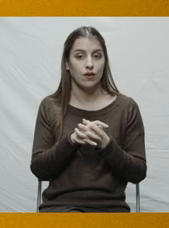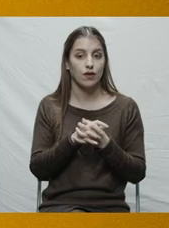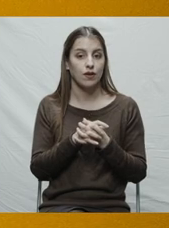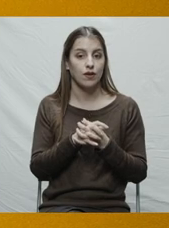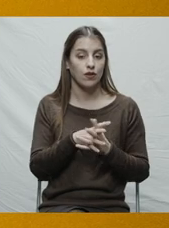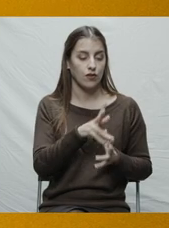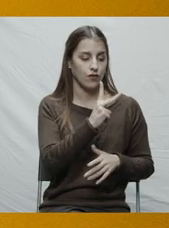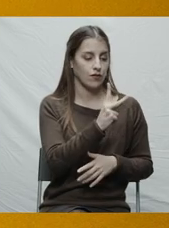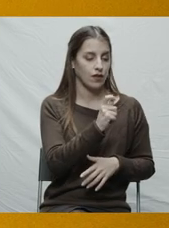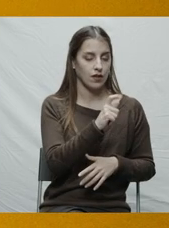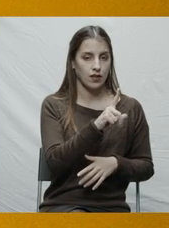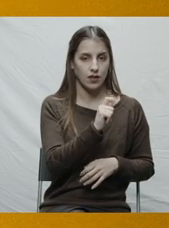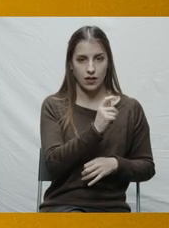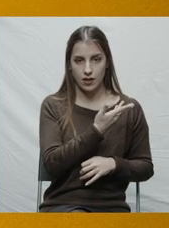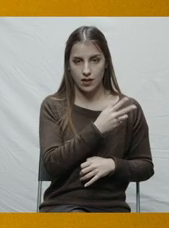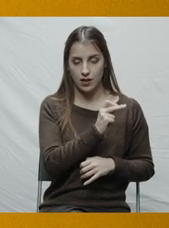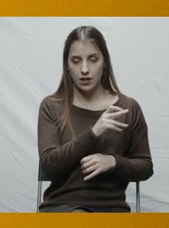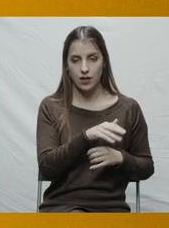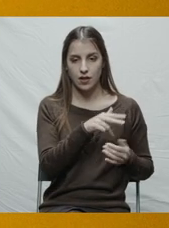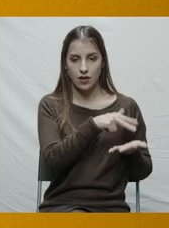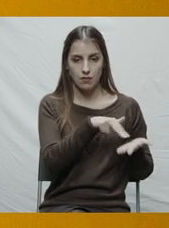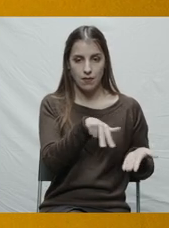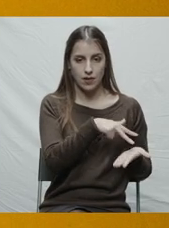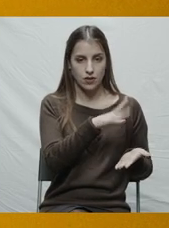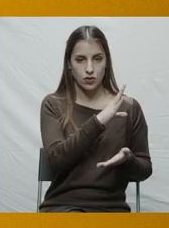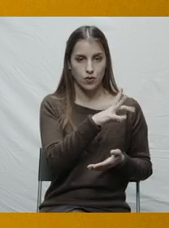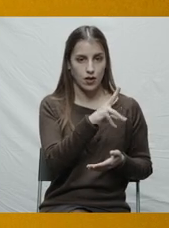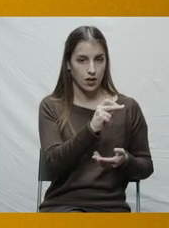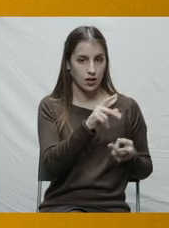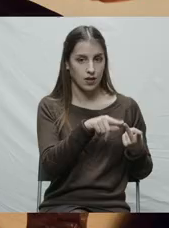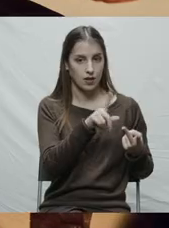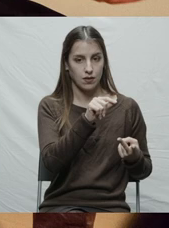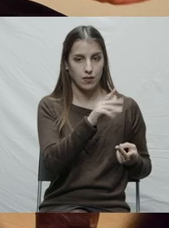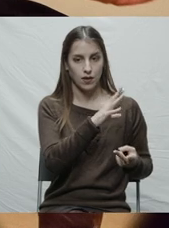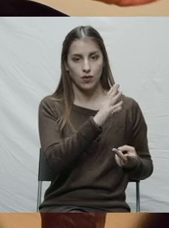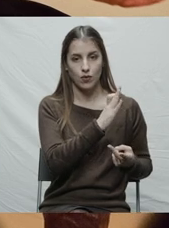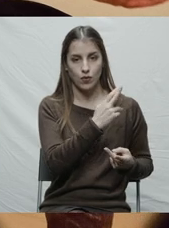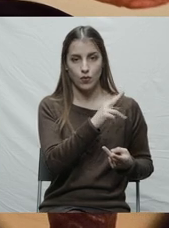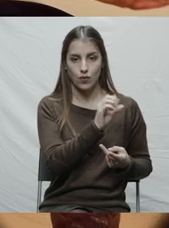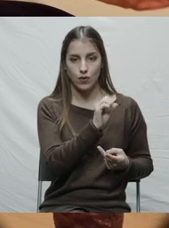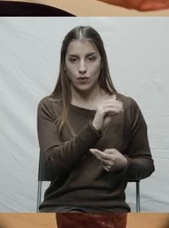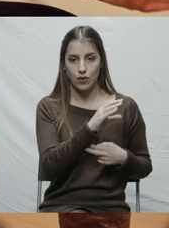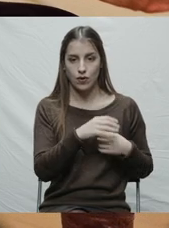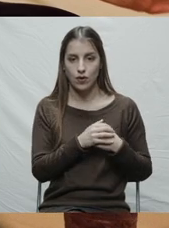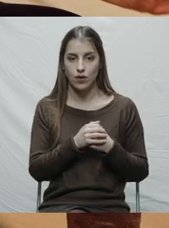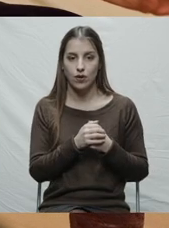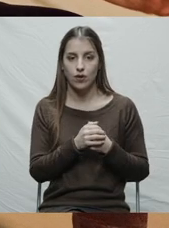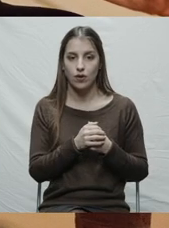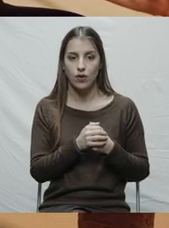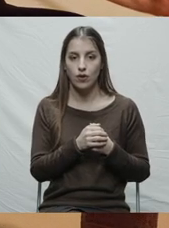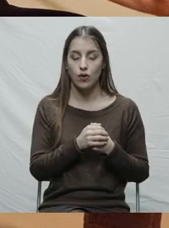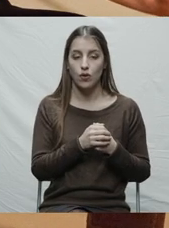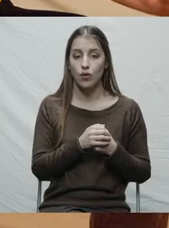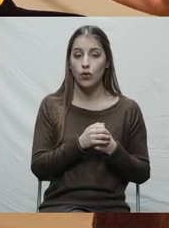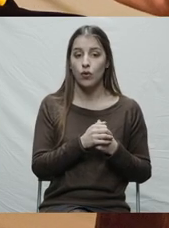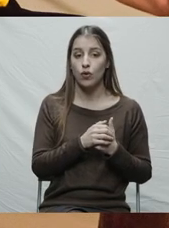lembrar de Também, Veleda. Veleda. Que era uma peça da Joana. Sim. Sim. E do Hugo. E do Hugo, Sim. lá está. De nós os dois. Sim. Mas então o corpo de bailarino